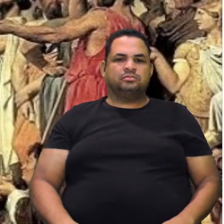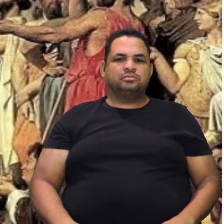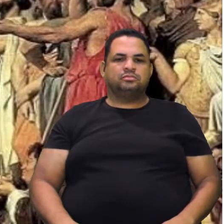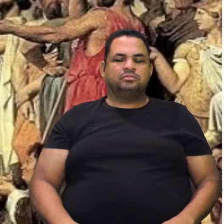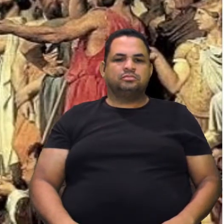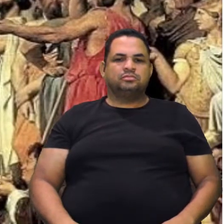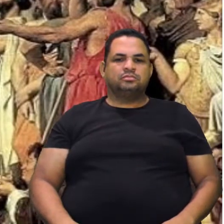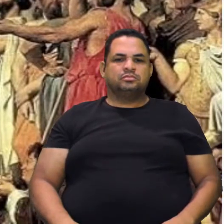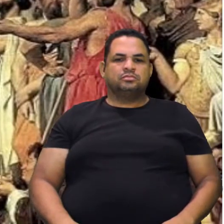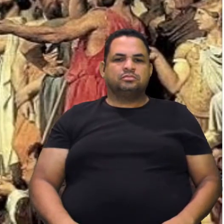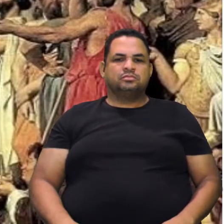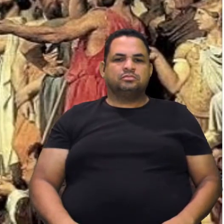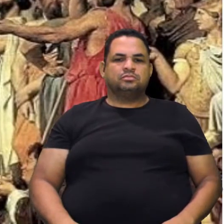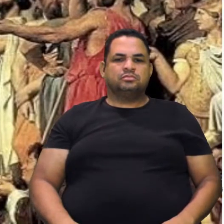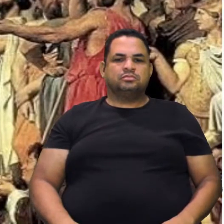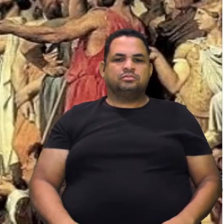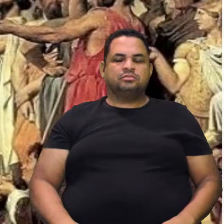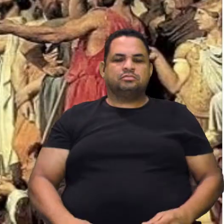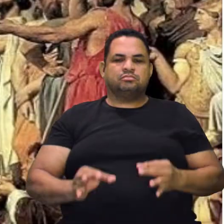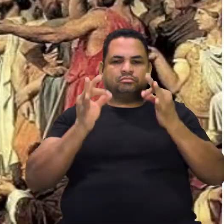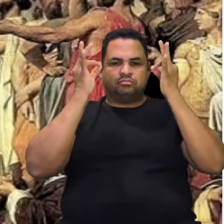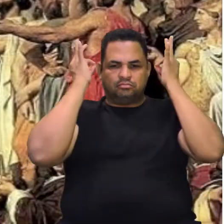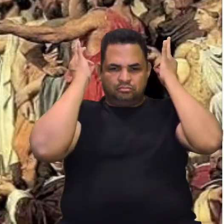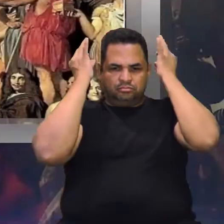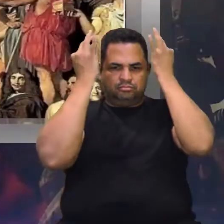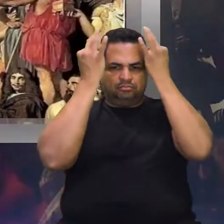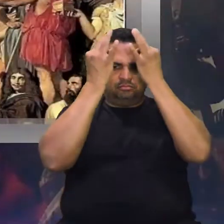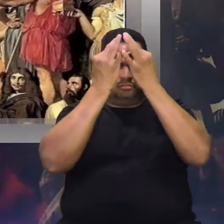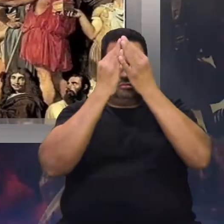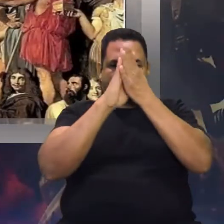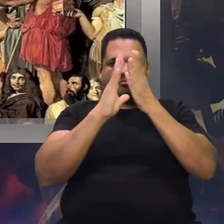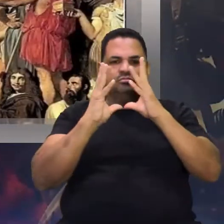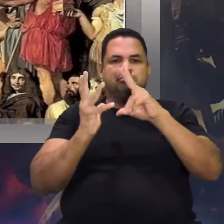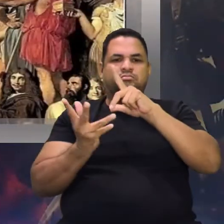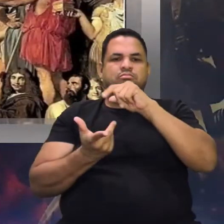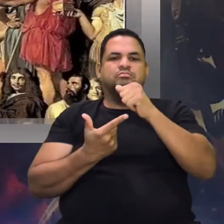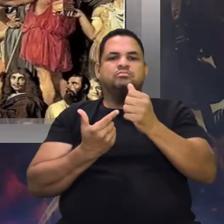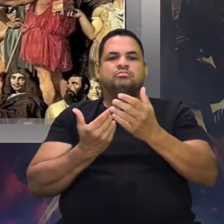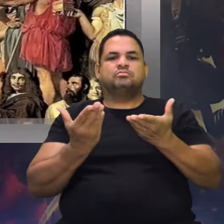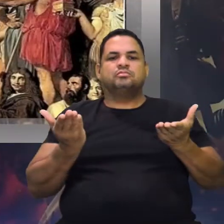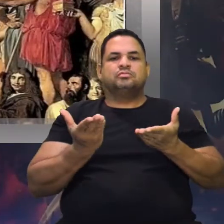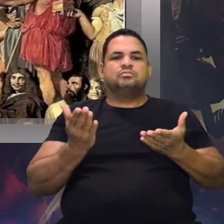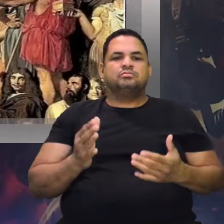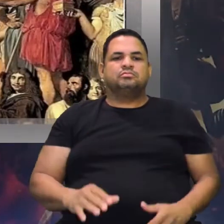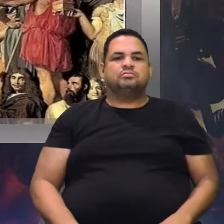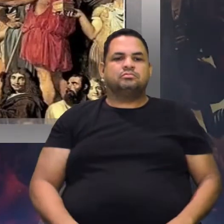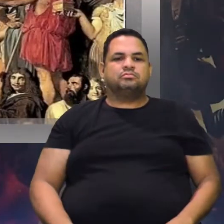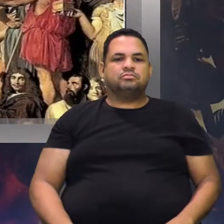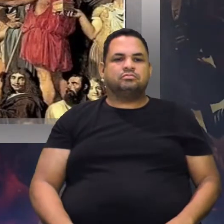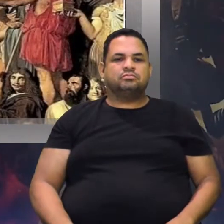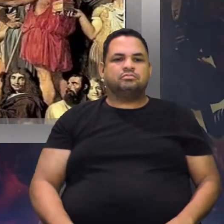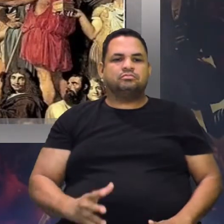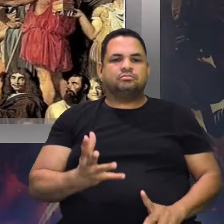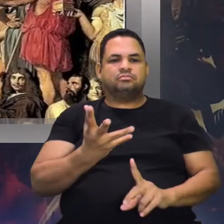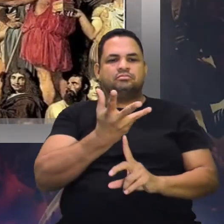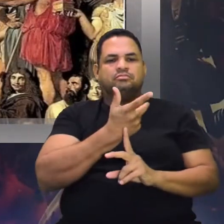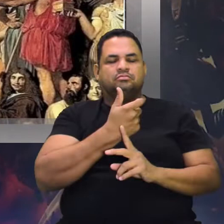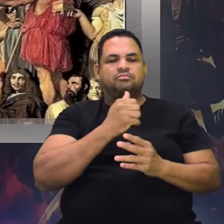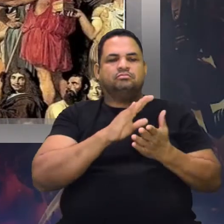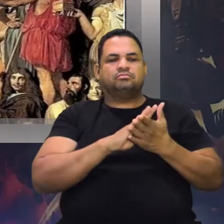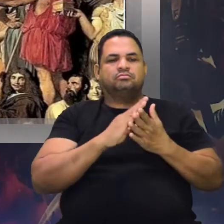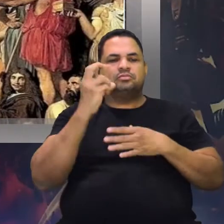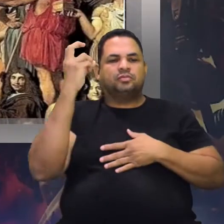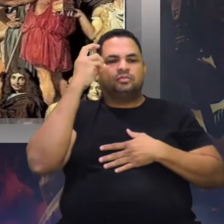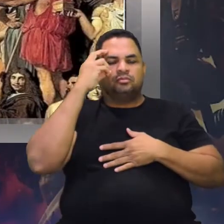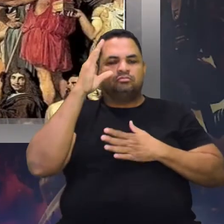A Grécia, esse mundo grego, fica comigo. A arte, a cultura, a pintura.